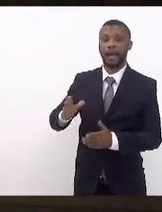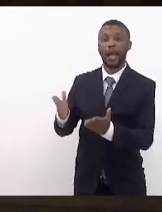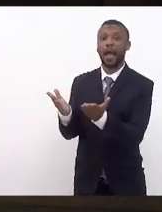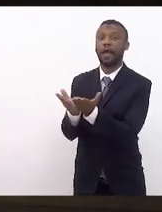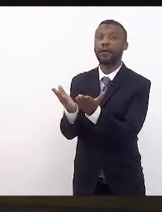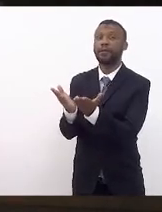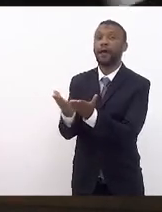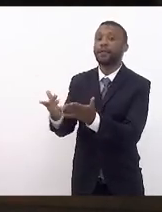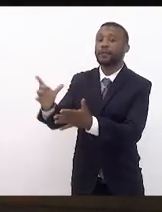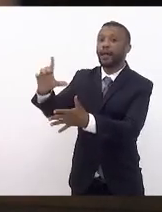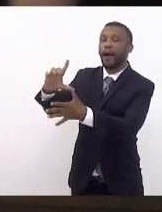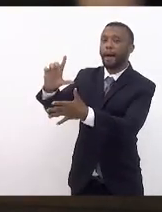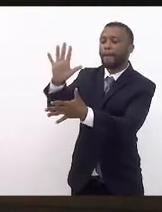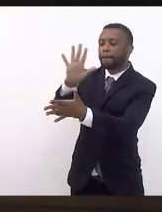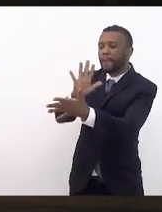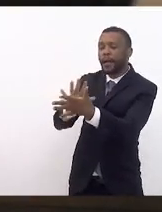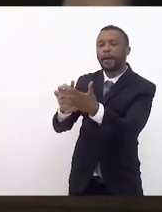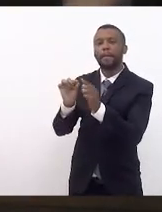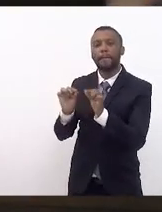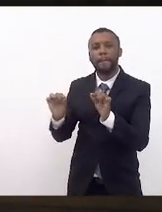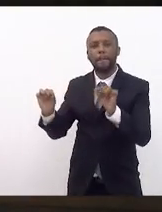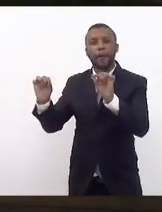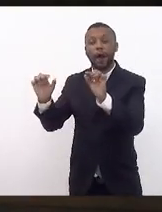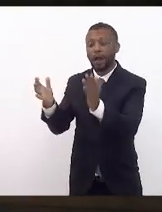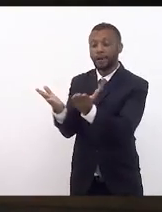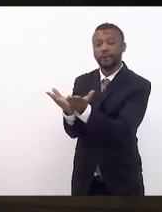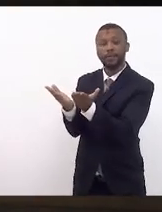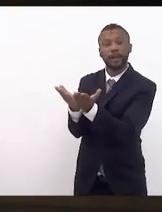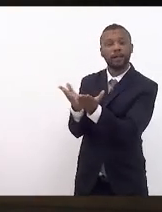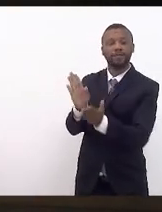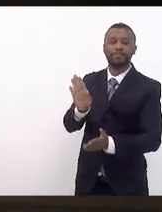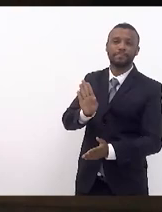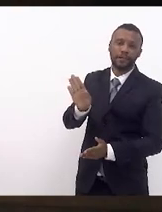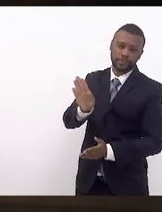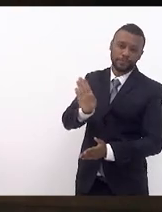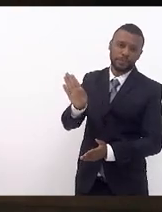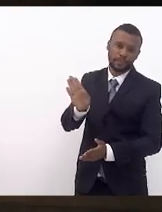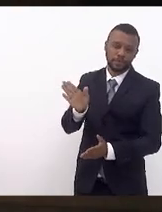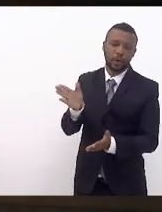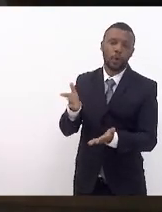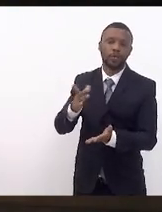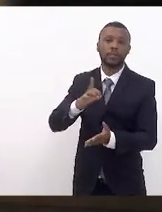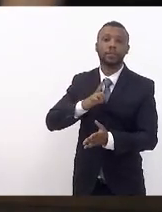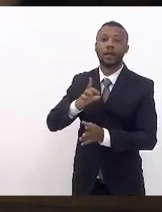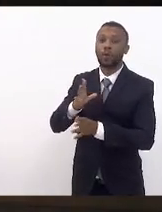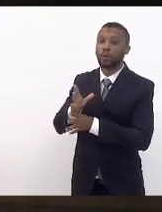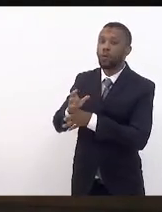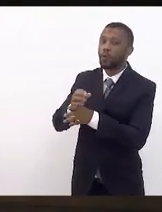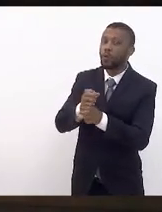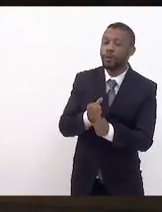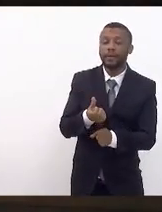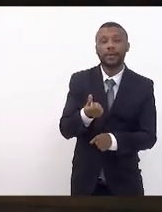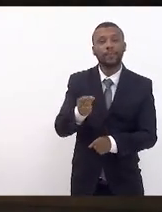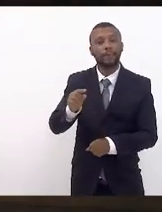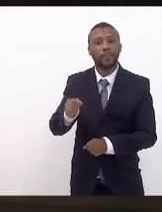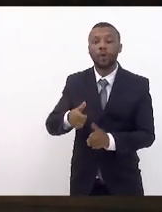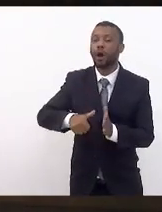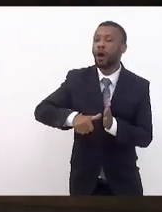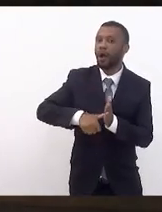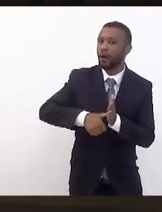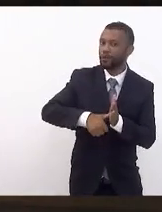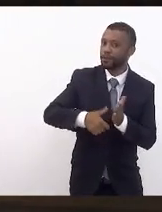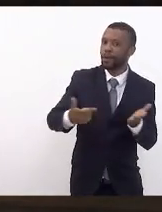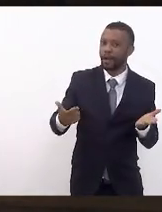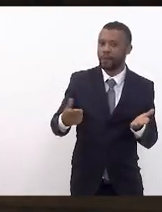da América Latina, evangélicos batistas da América Latina, hoje conta com quase 6 mil associados.